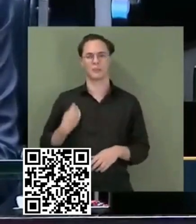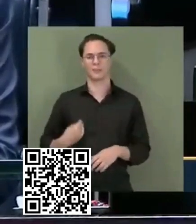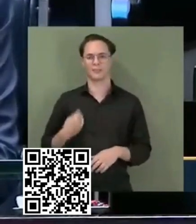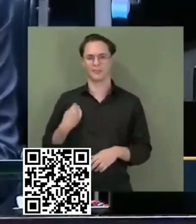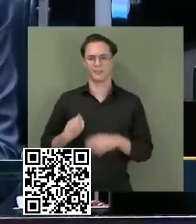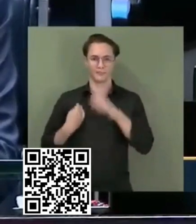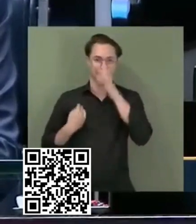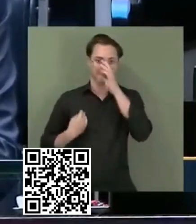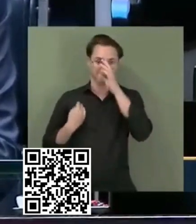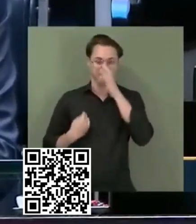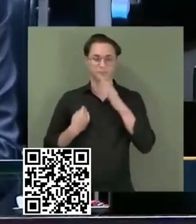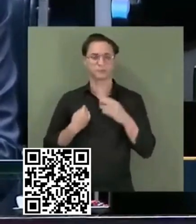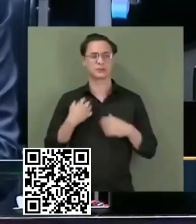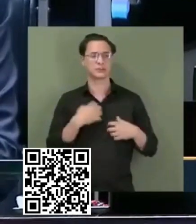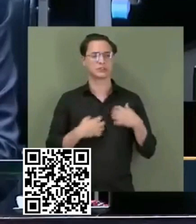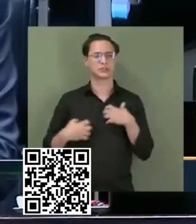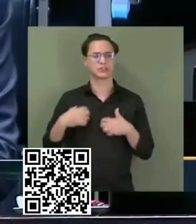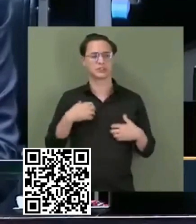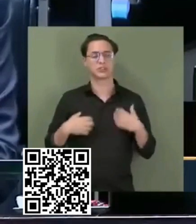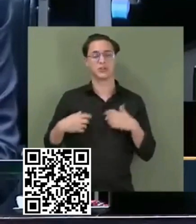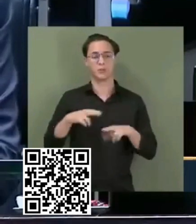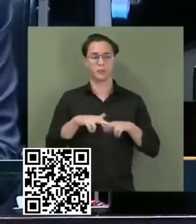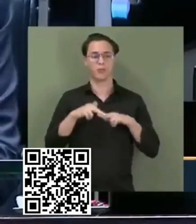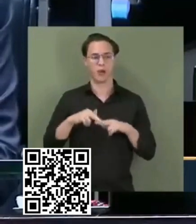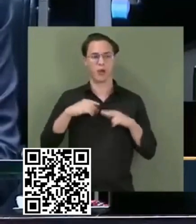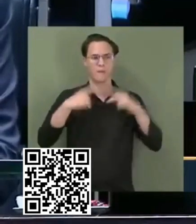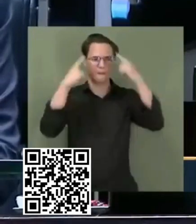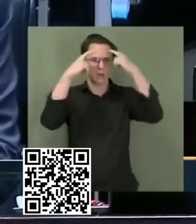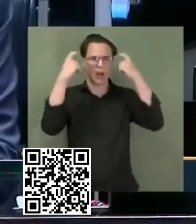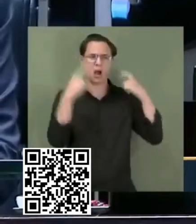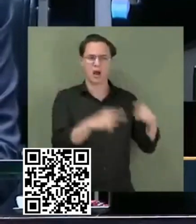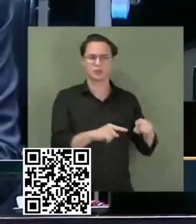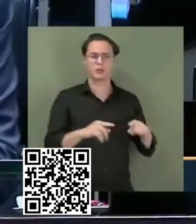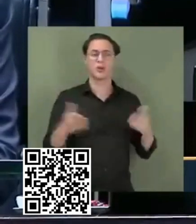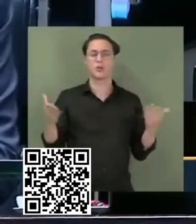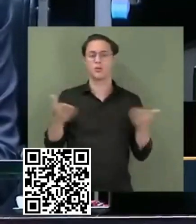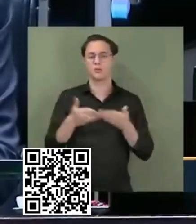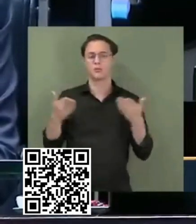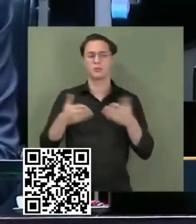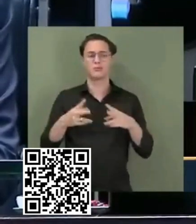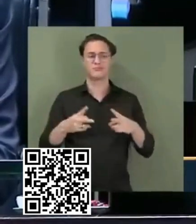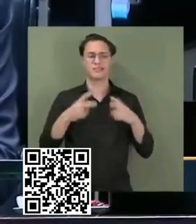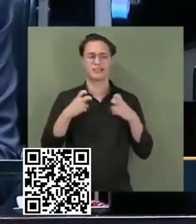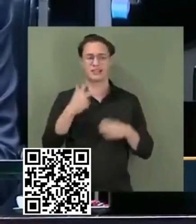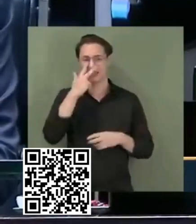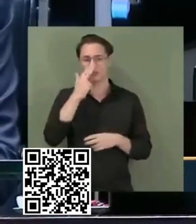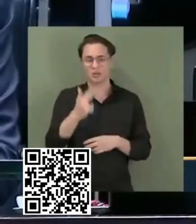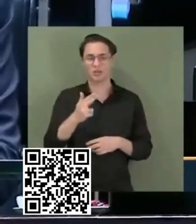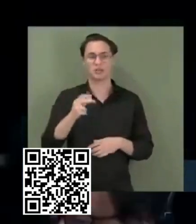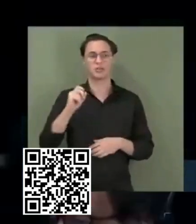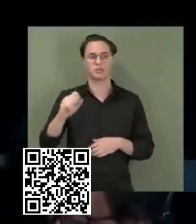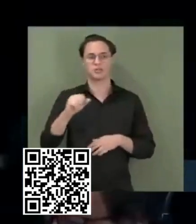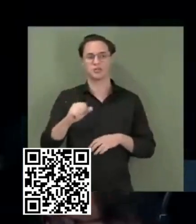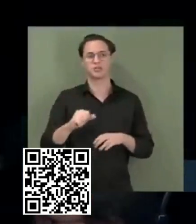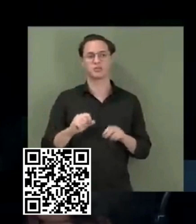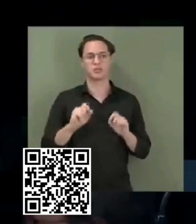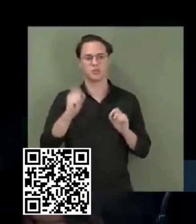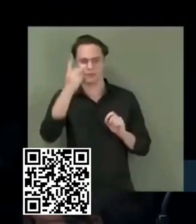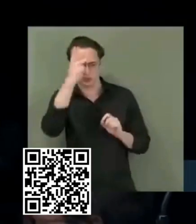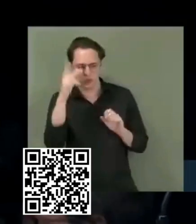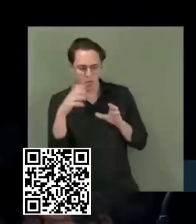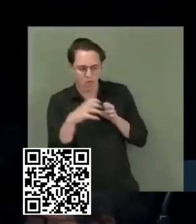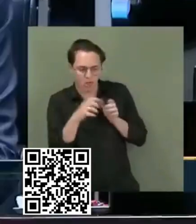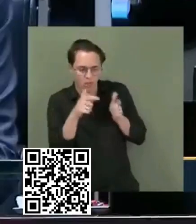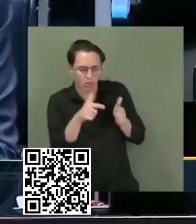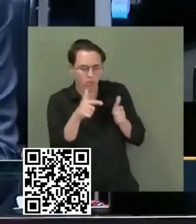muita aflição em função dessas ameaças que recebeu, e hoje ver desbaratada essa quadrilha que o